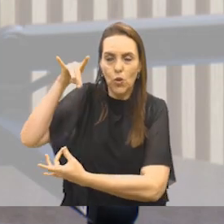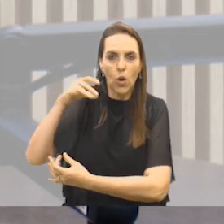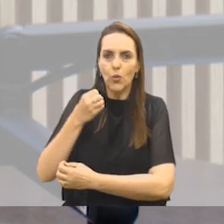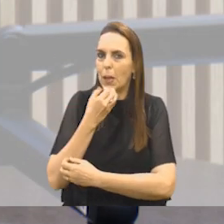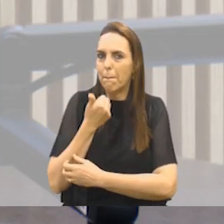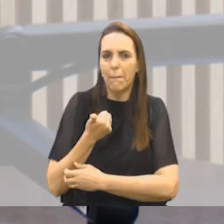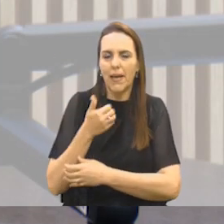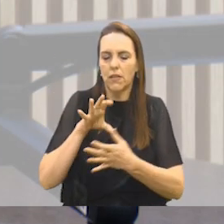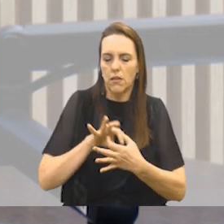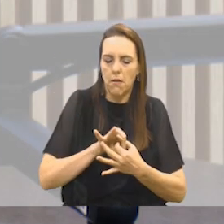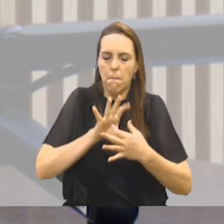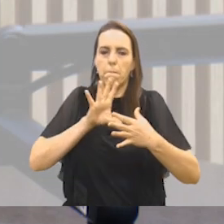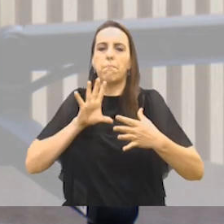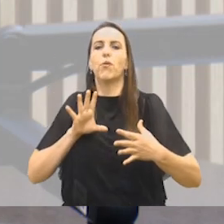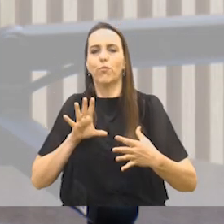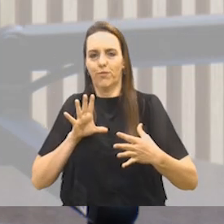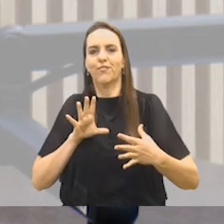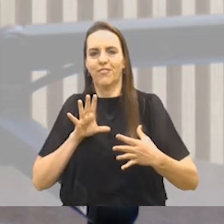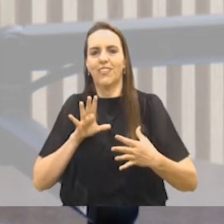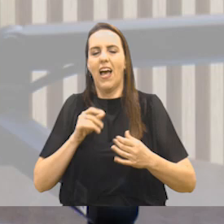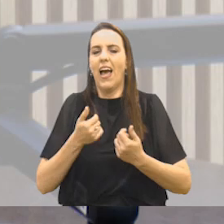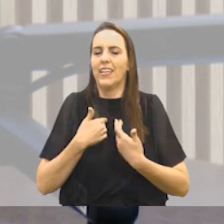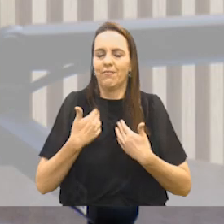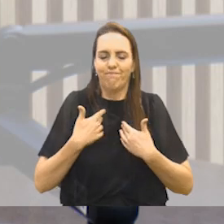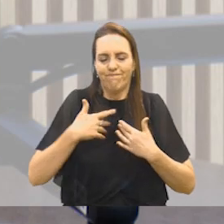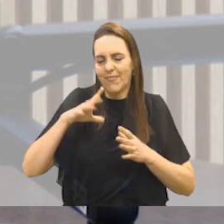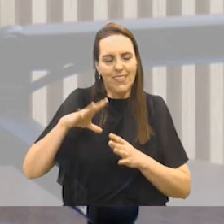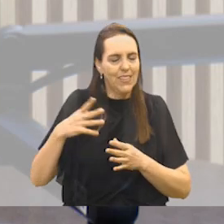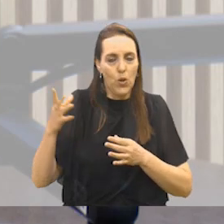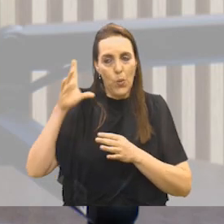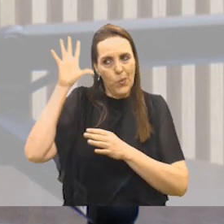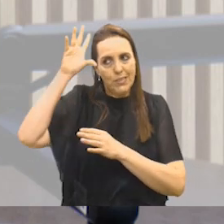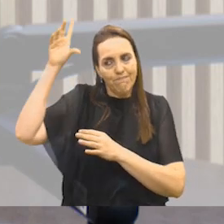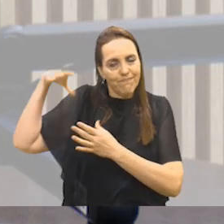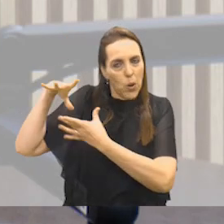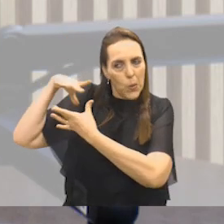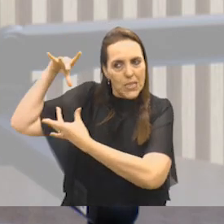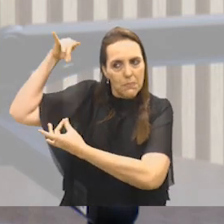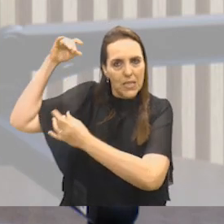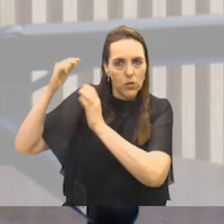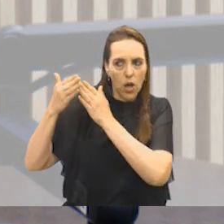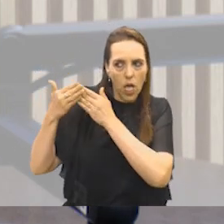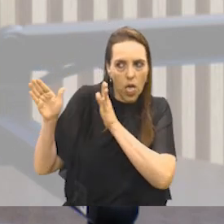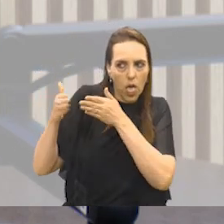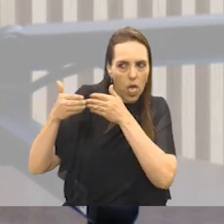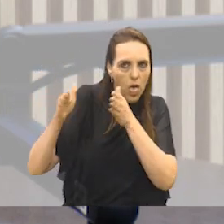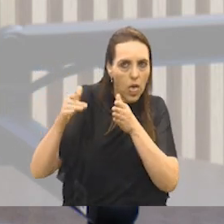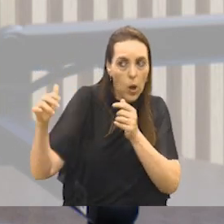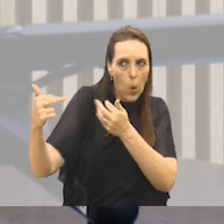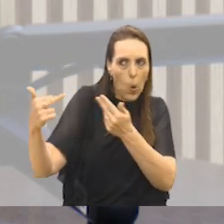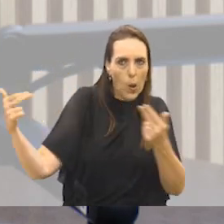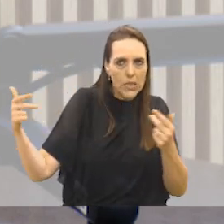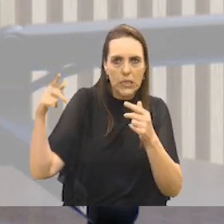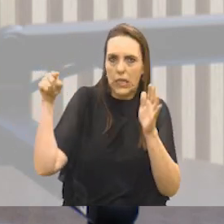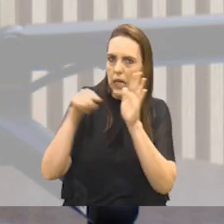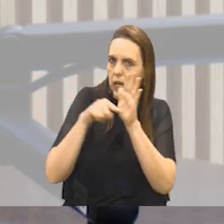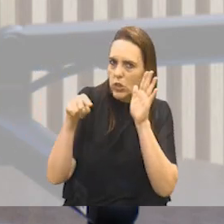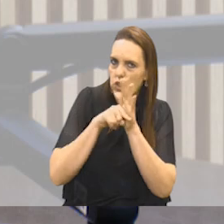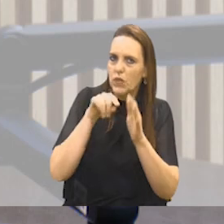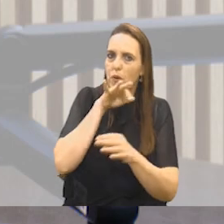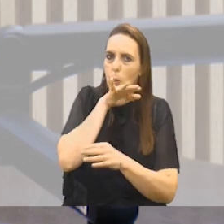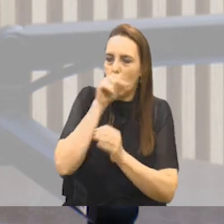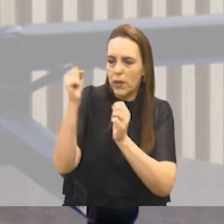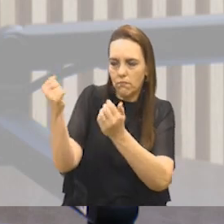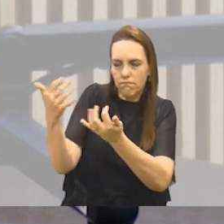não tem a nossa espiritualidade em dia, a gente se desconecta um pouquinho do nosso espírito. E é aí que nós vamos deixando as portas abertas para as